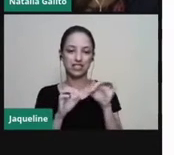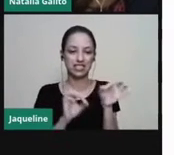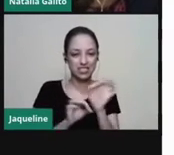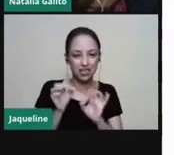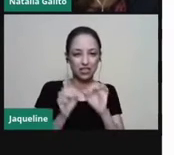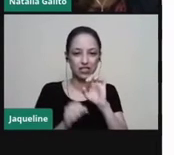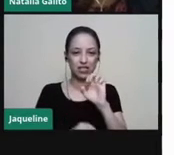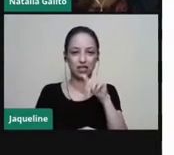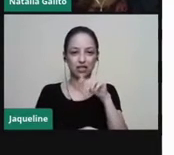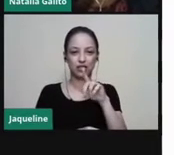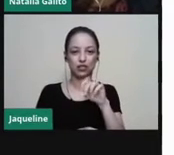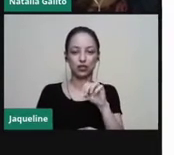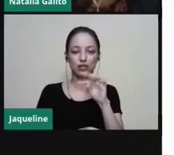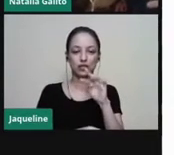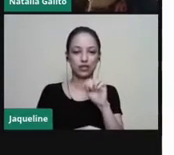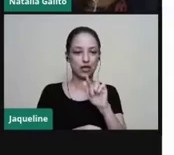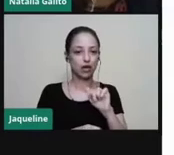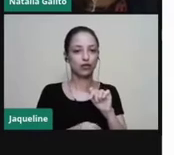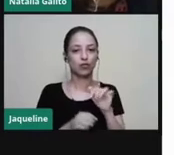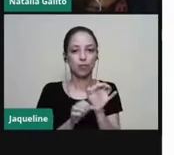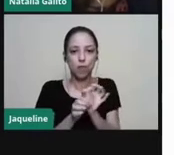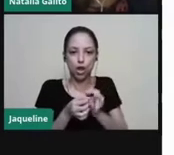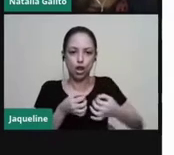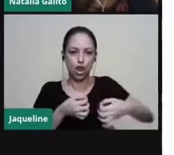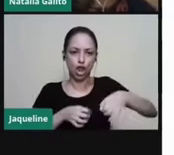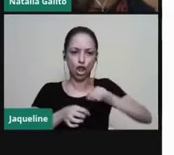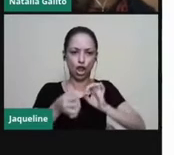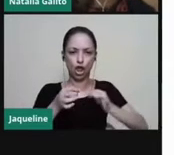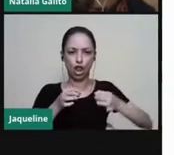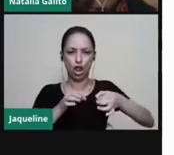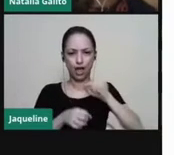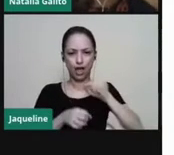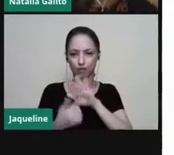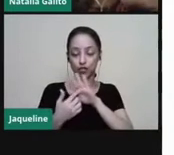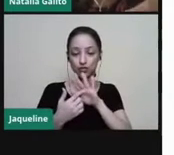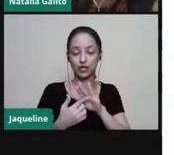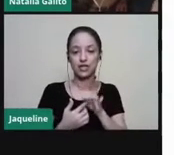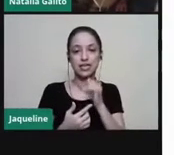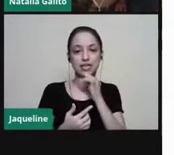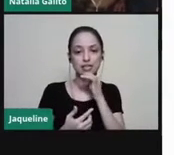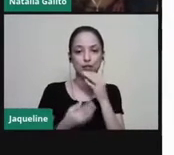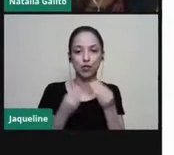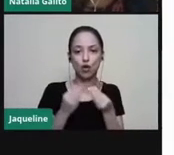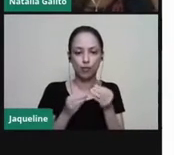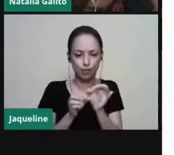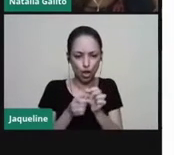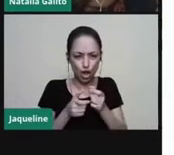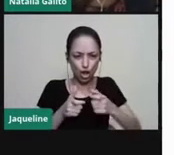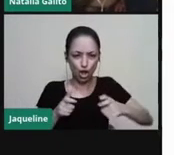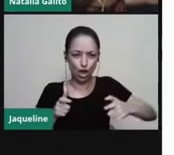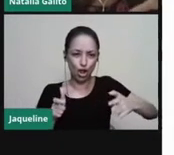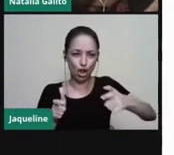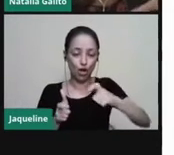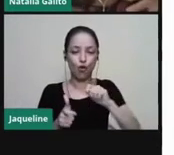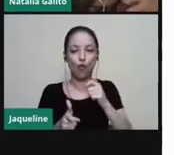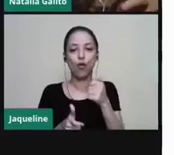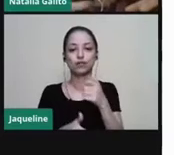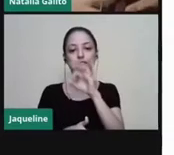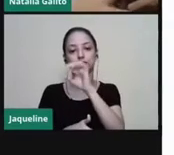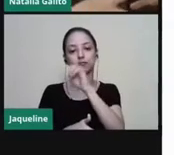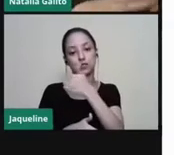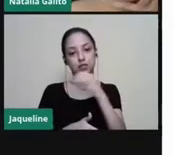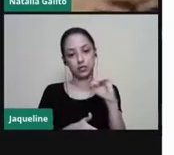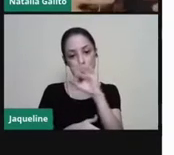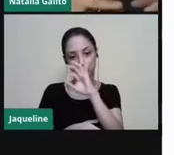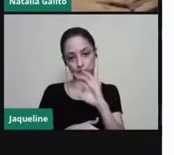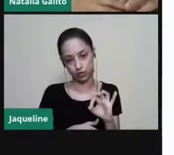genético muito próximo e elas crescem muito, tá? Aqui é um exemplo dessas células aqui com confluência quase de 100%. E aí, após